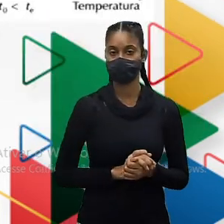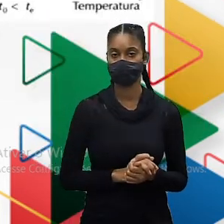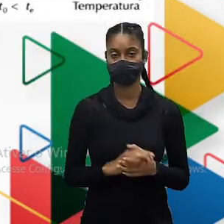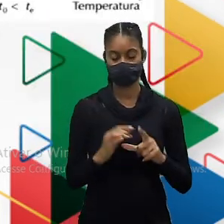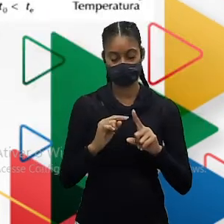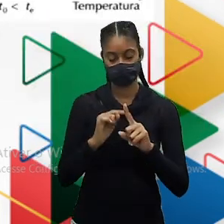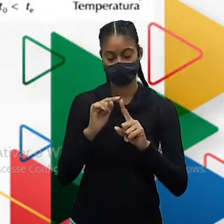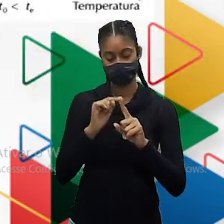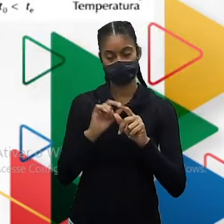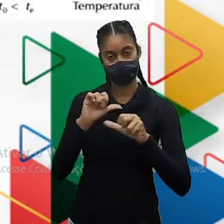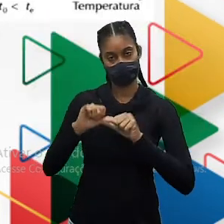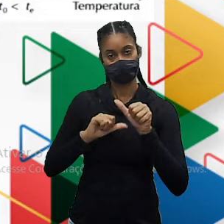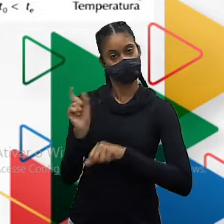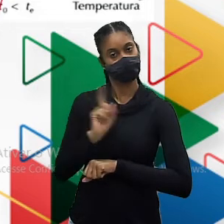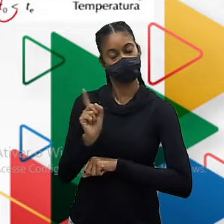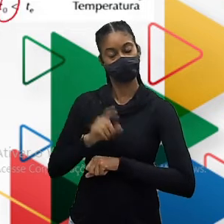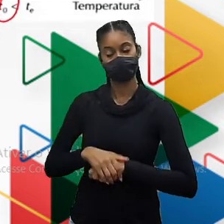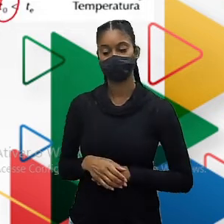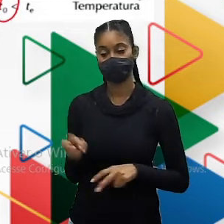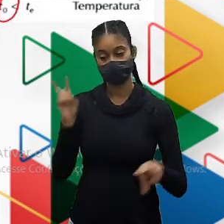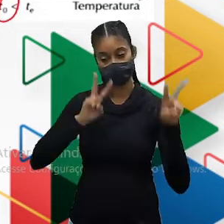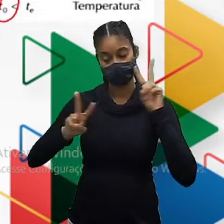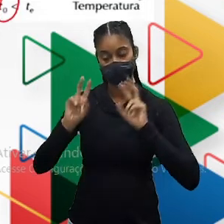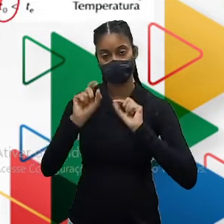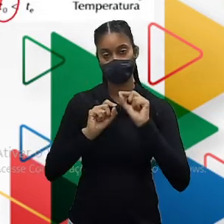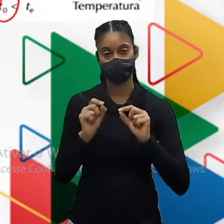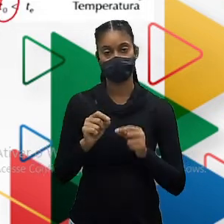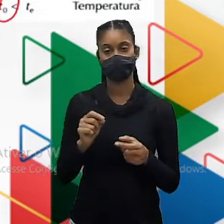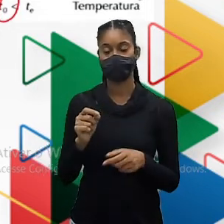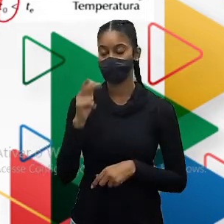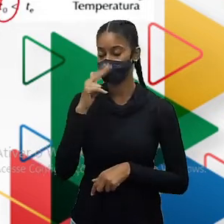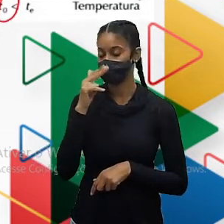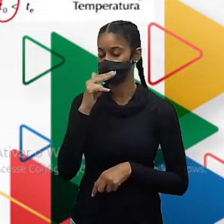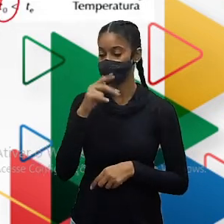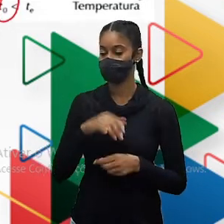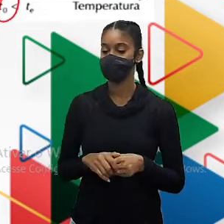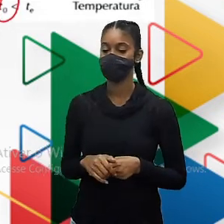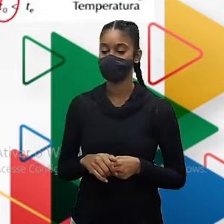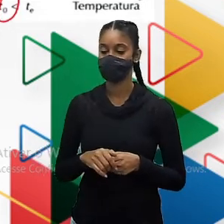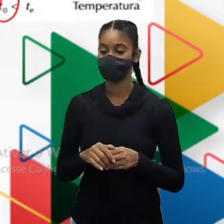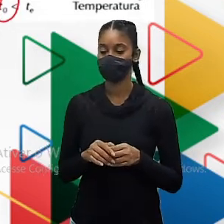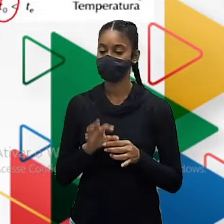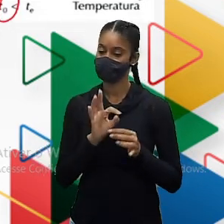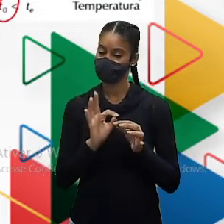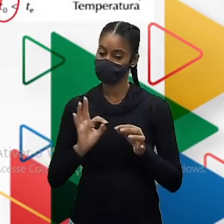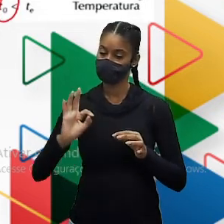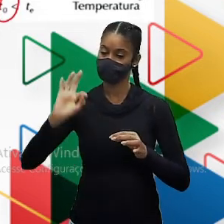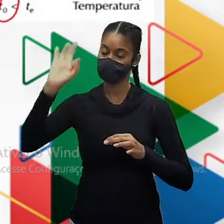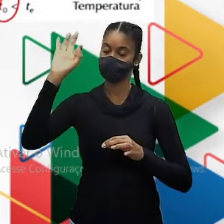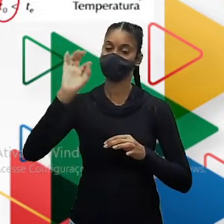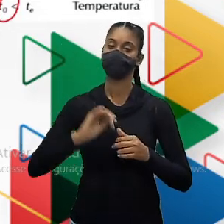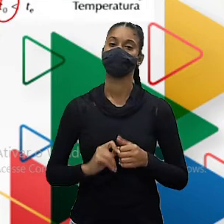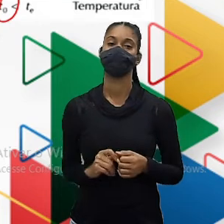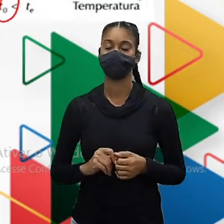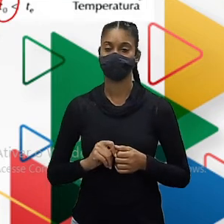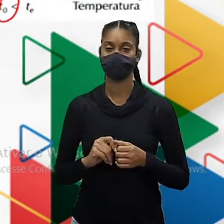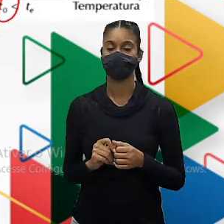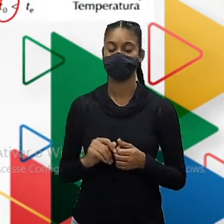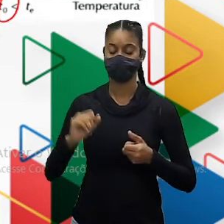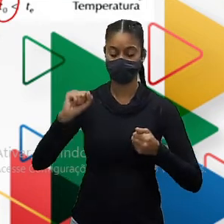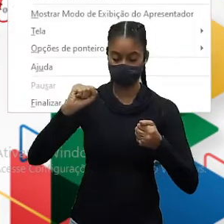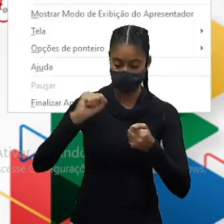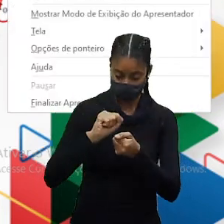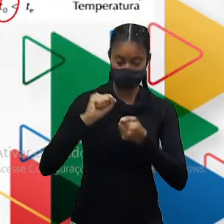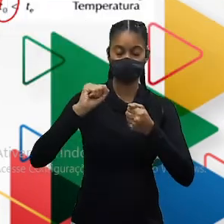não mudou. Se você observar, a temperatura é a mesma. A linha horizontal é a temperatura, mas a pressão de